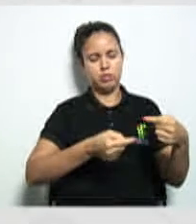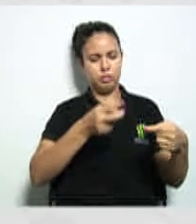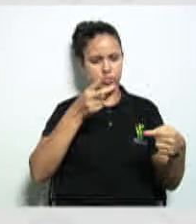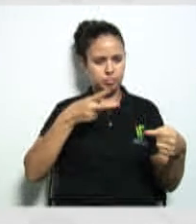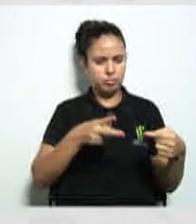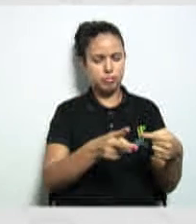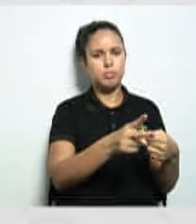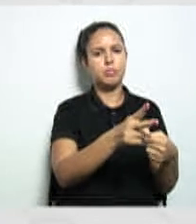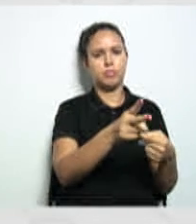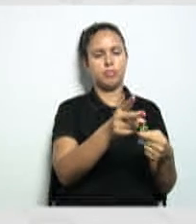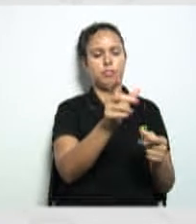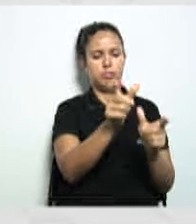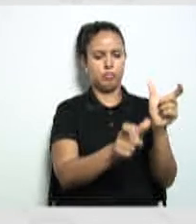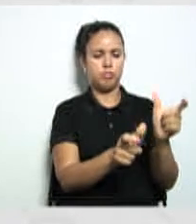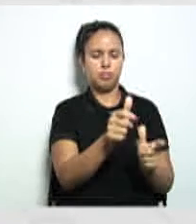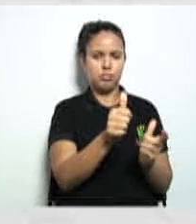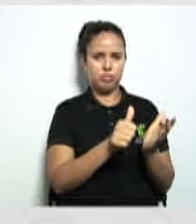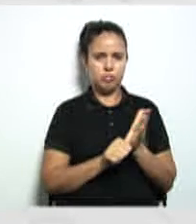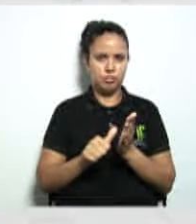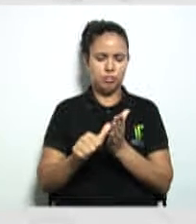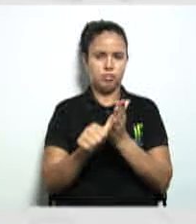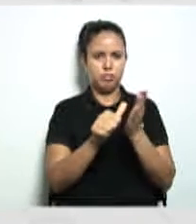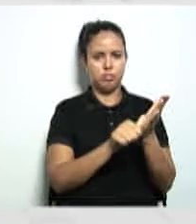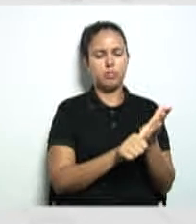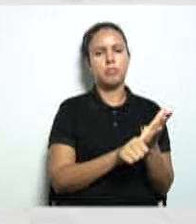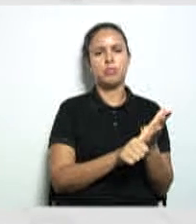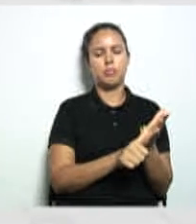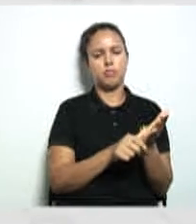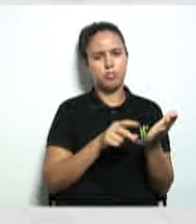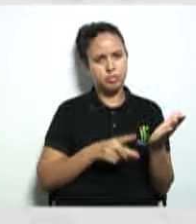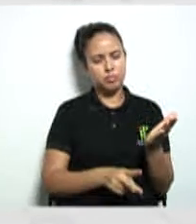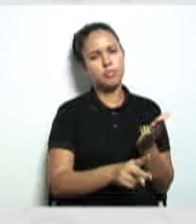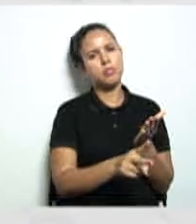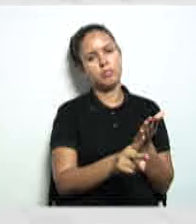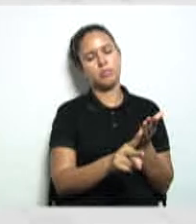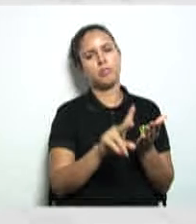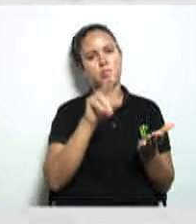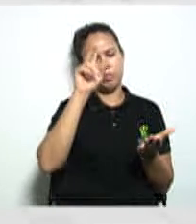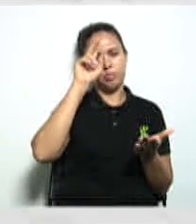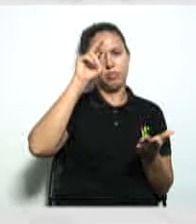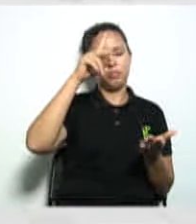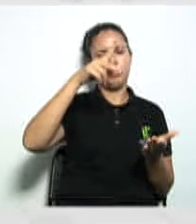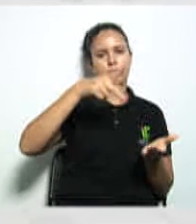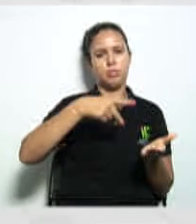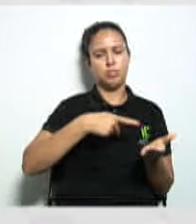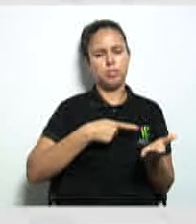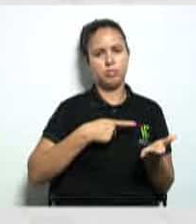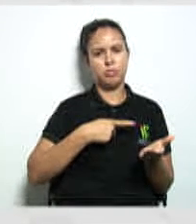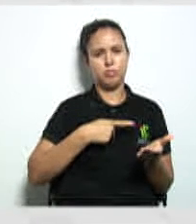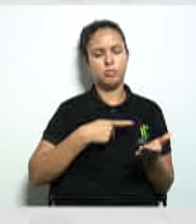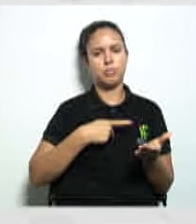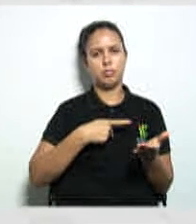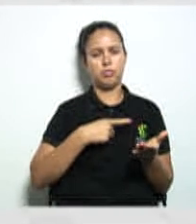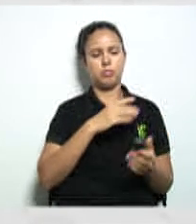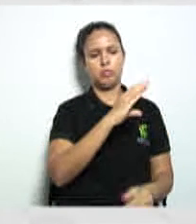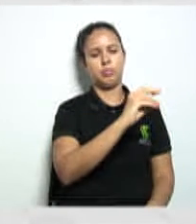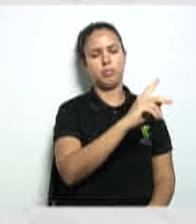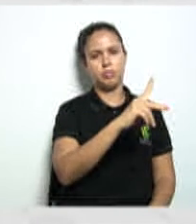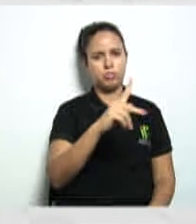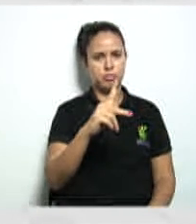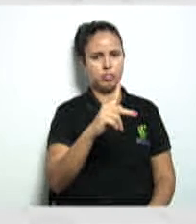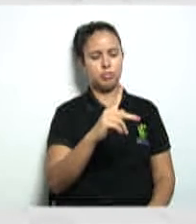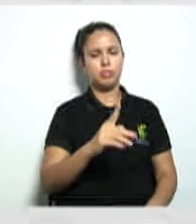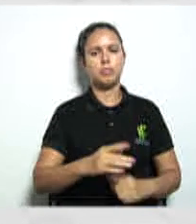democrático pelos seus membros e mantenham a autonomia da cooperativa. Olha